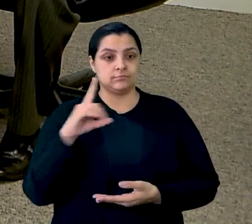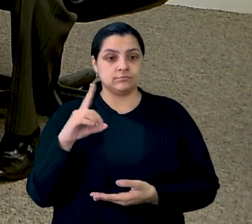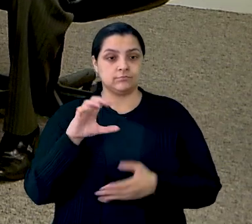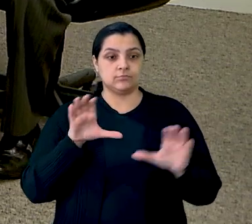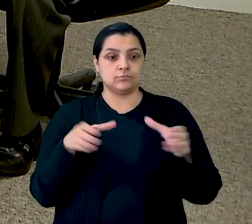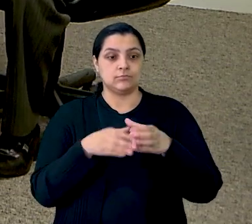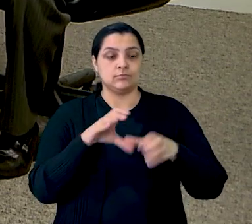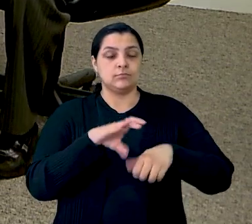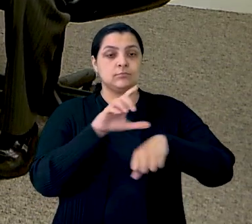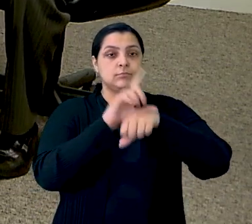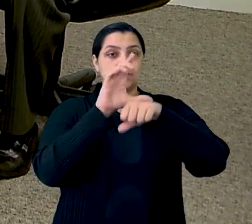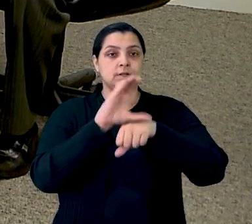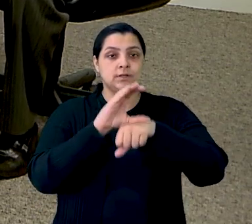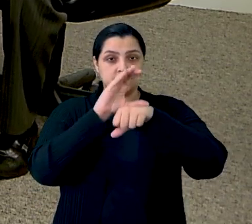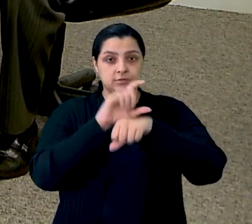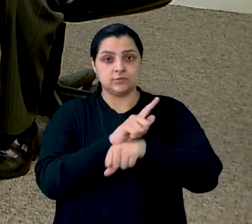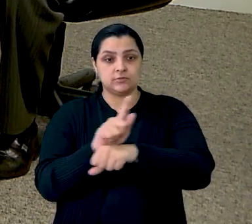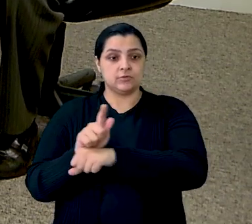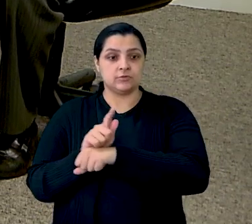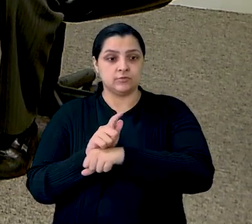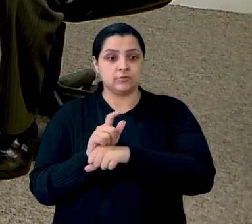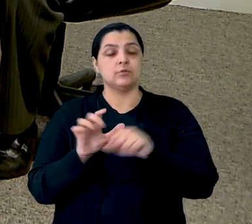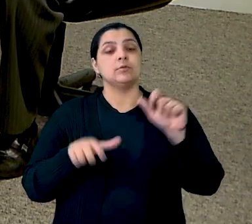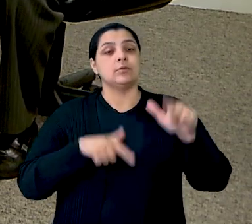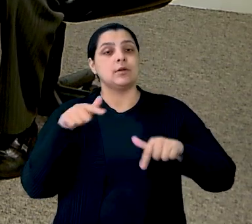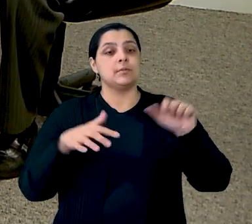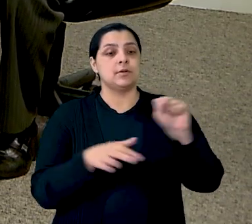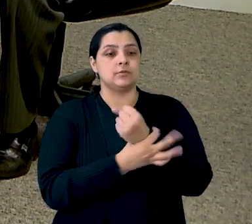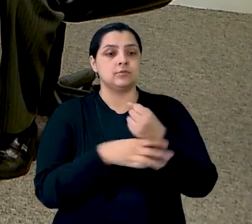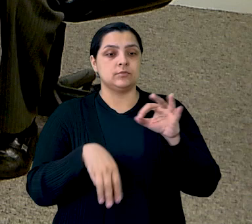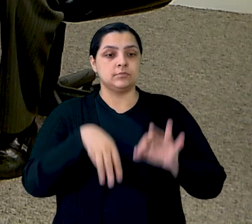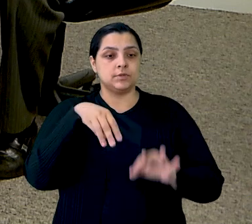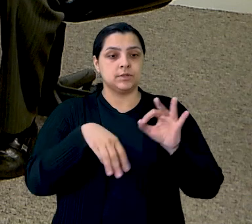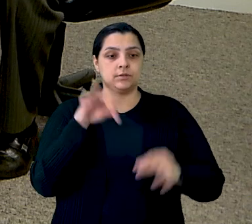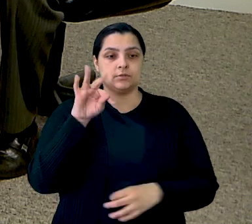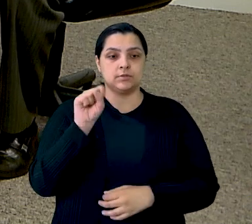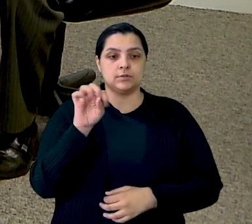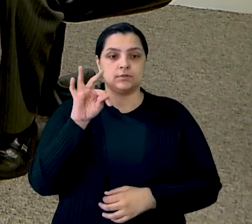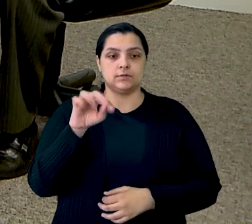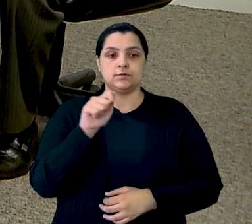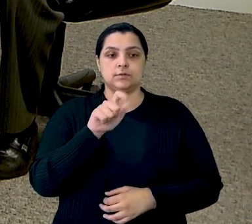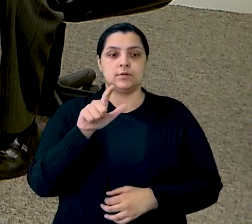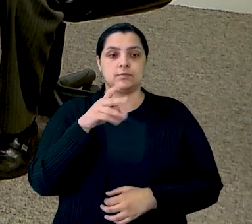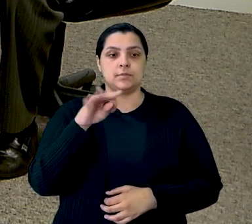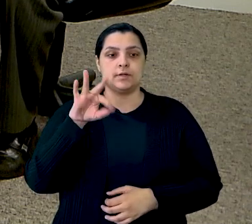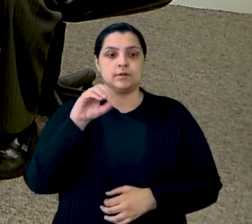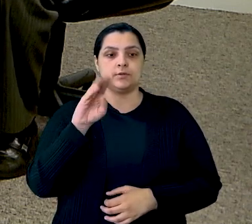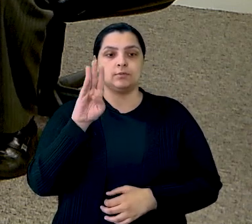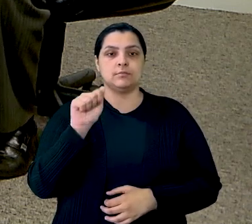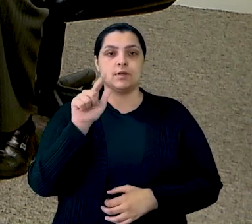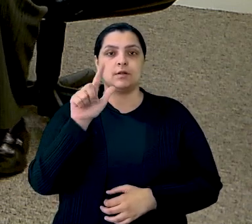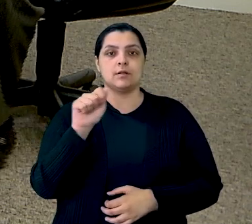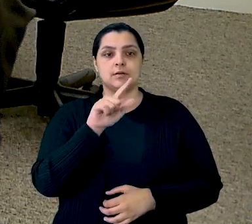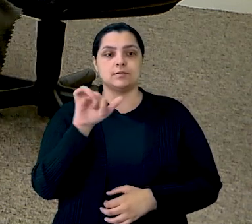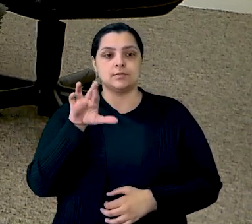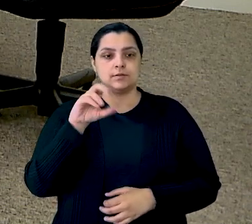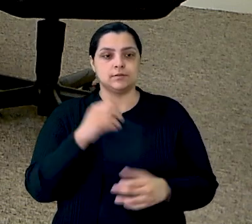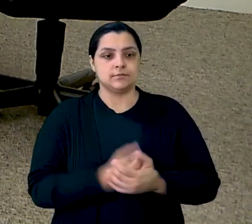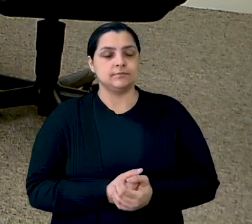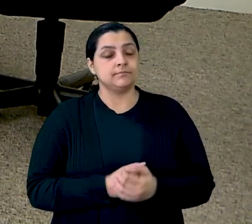o coordenador do Comitê Gestor Nacional do Programa Trabalho Seguro, ministro do TST, Alberto